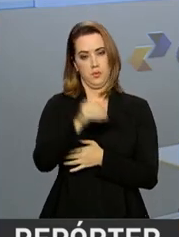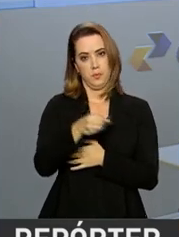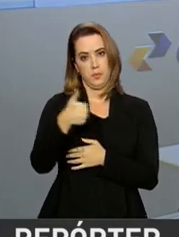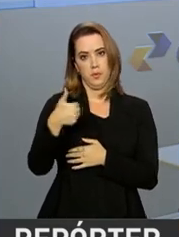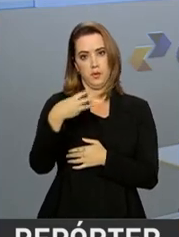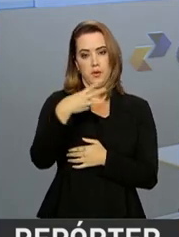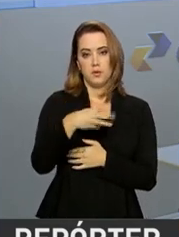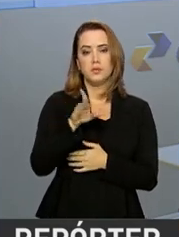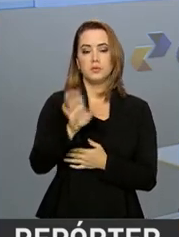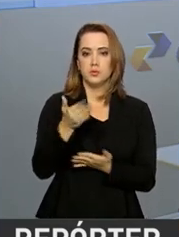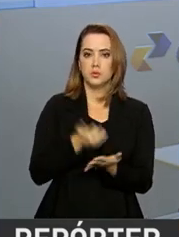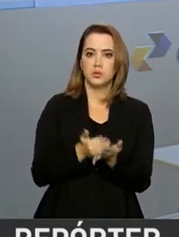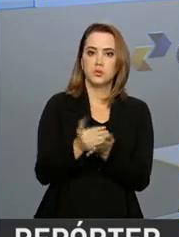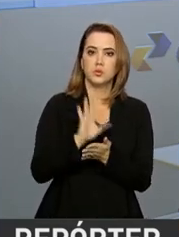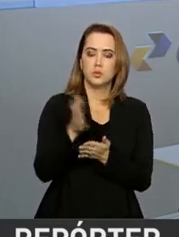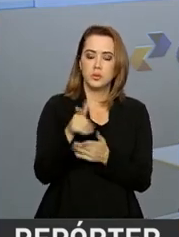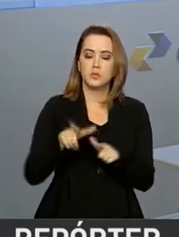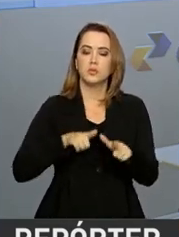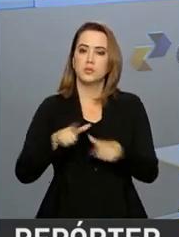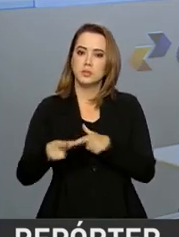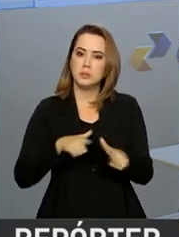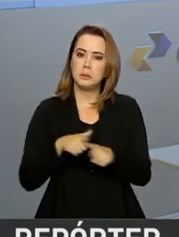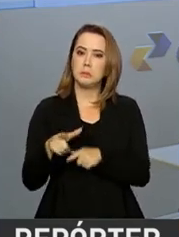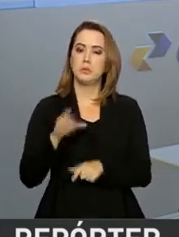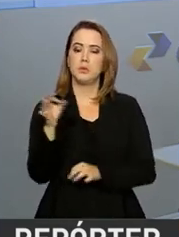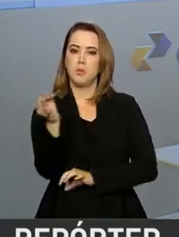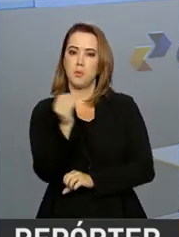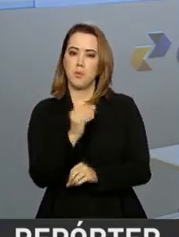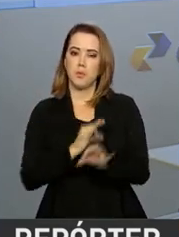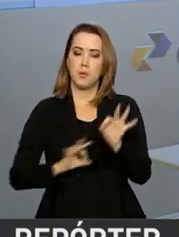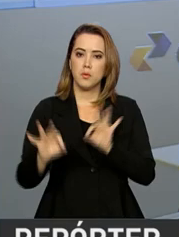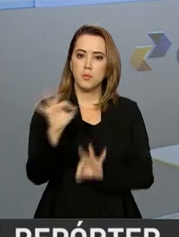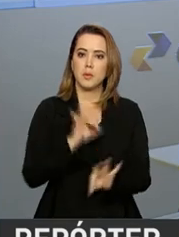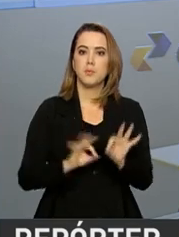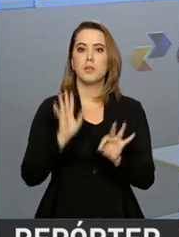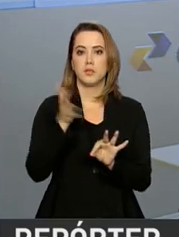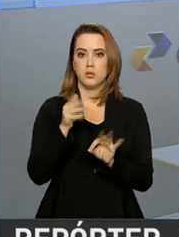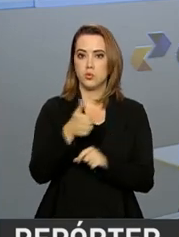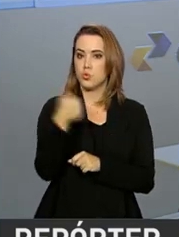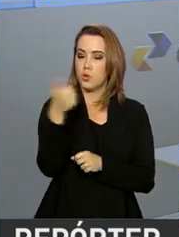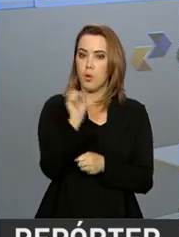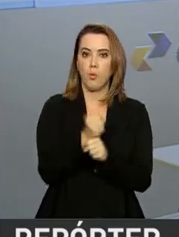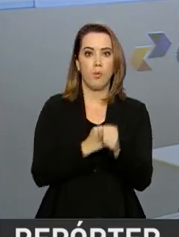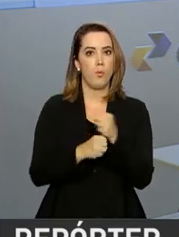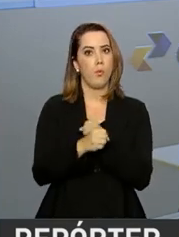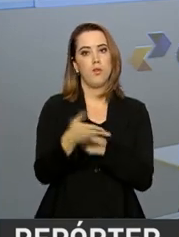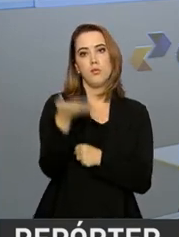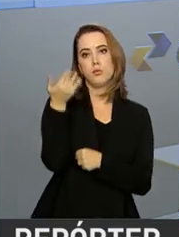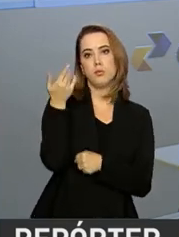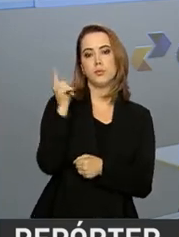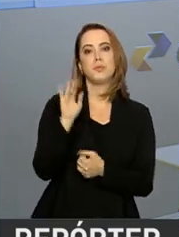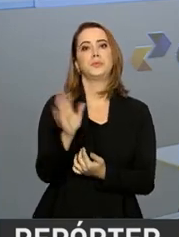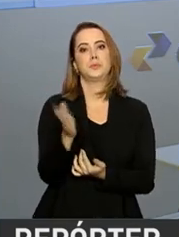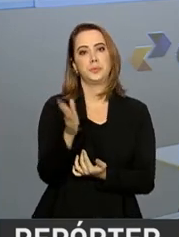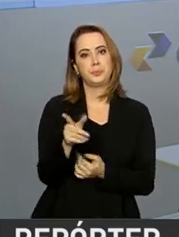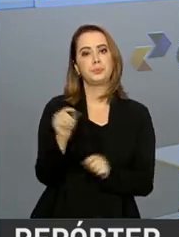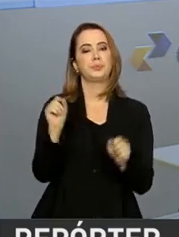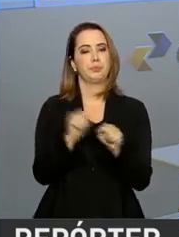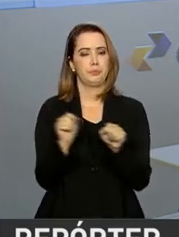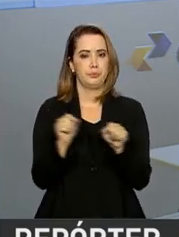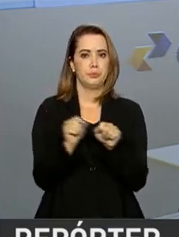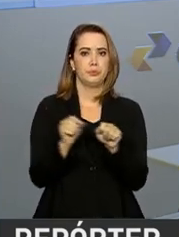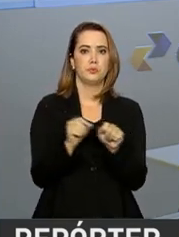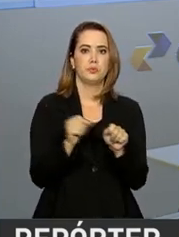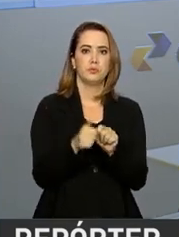inclusive já operando há mais de um ano com os eventos testes e todos eles feitos